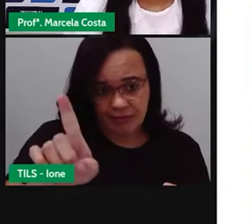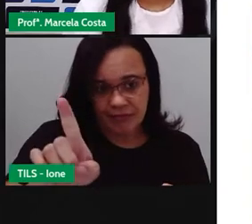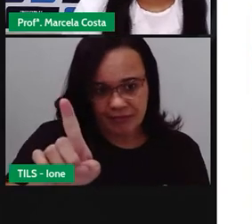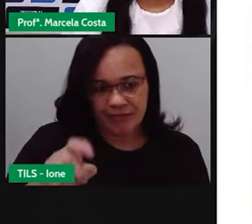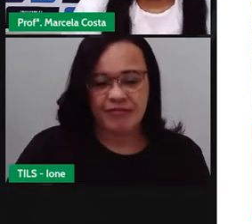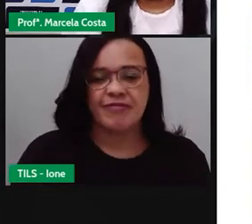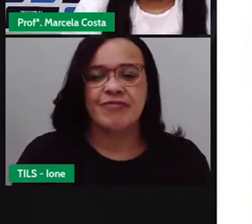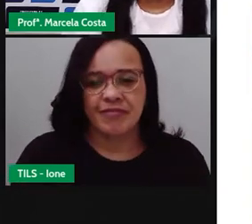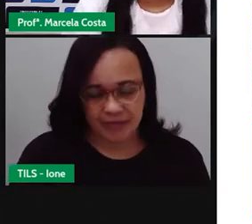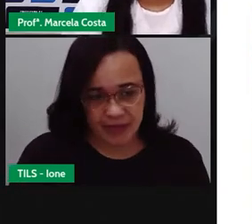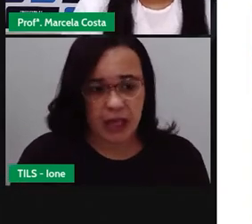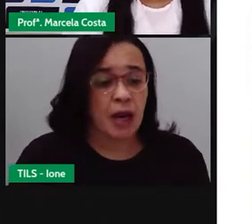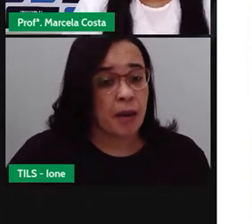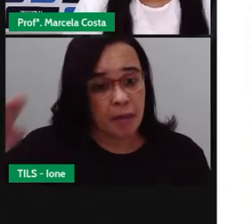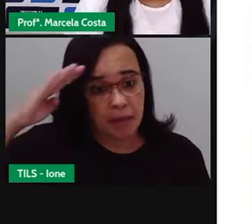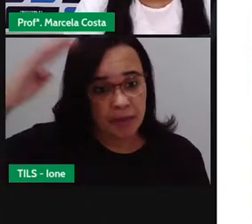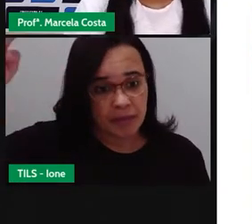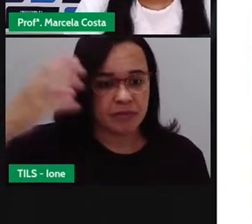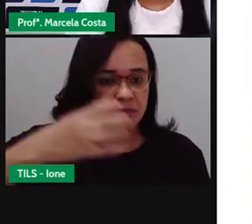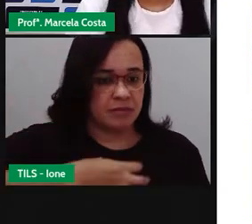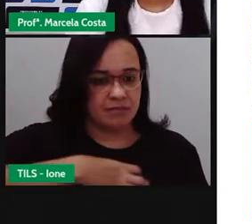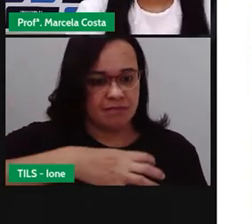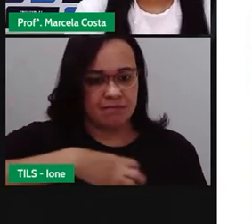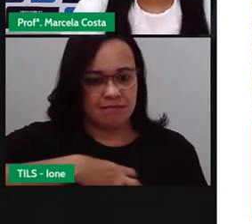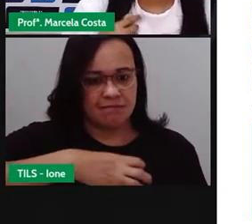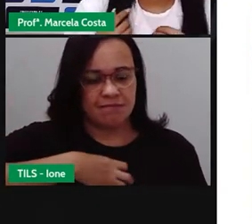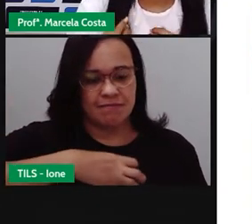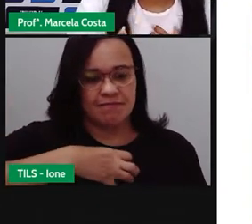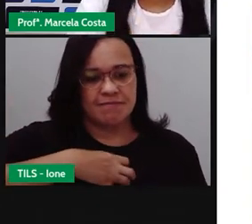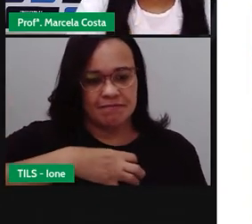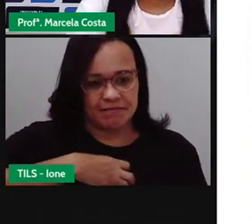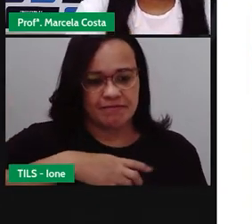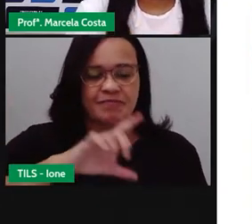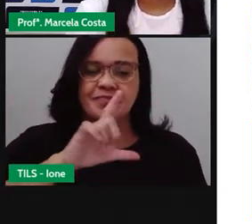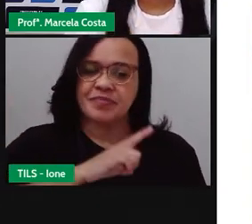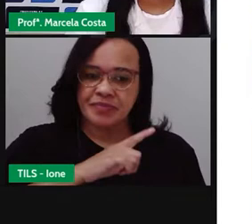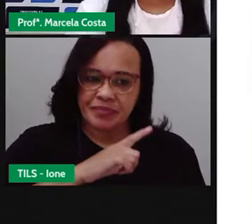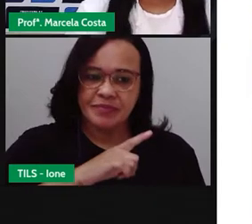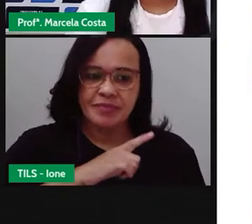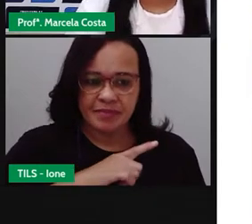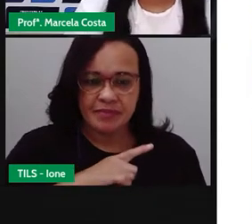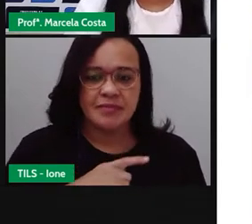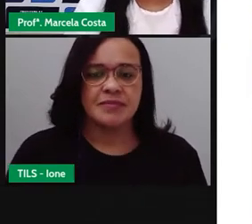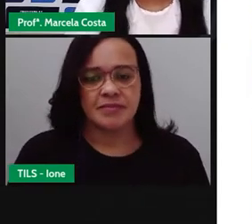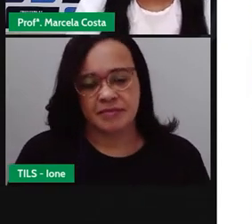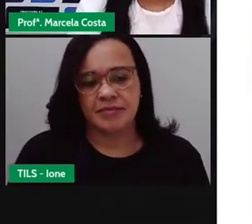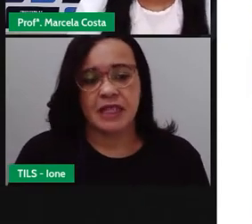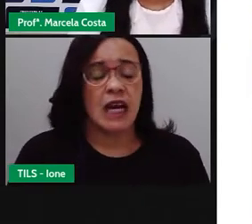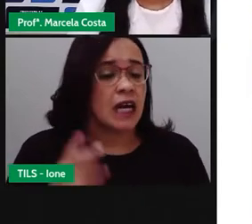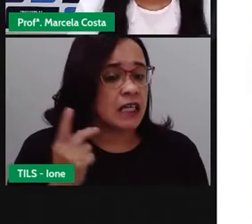vinculado principalmente à Bahia, e que é muito comum se ver